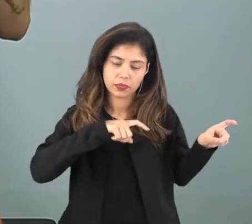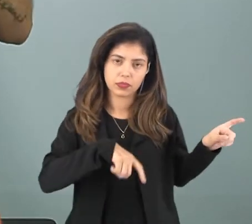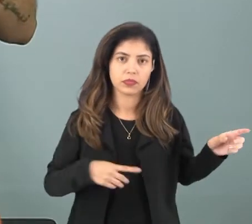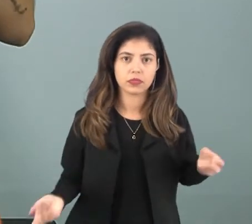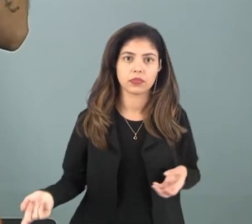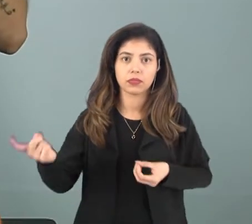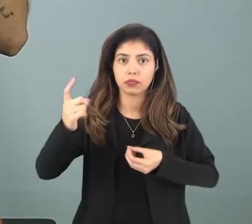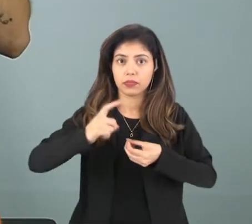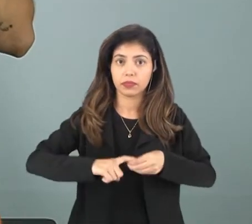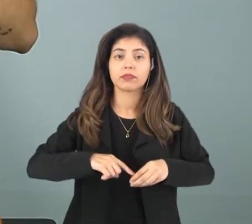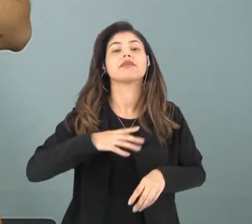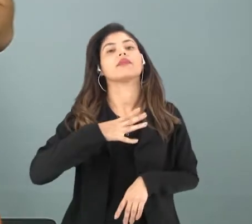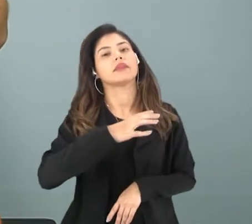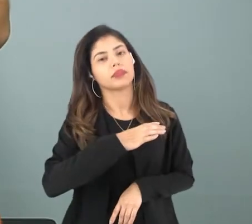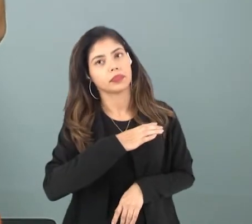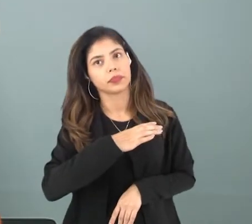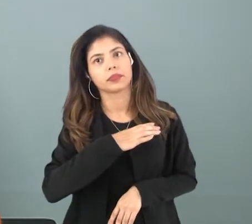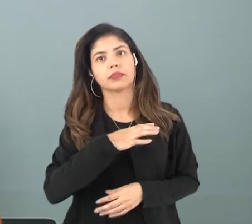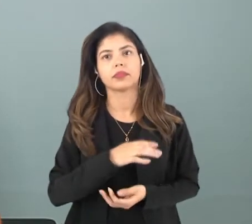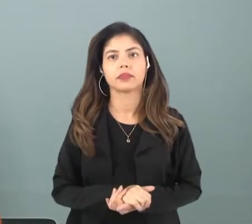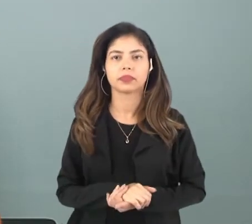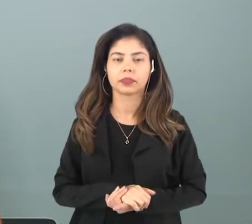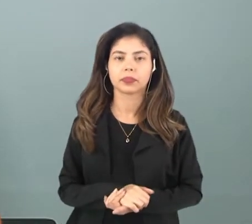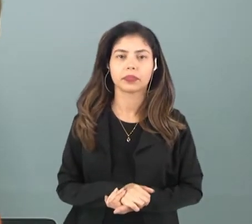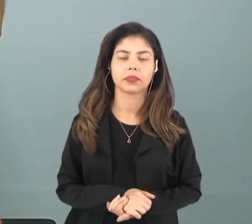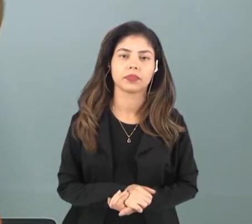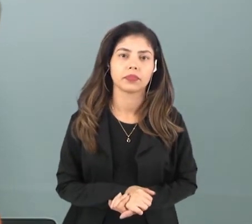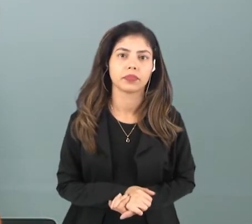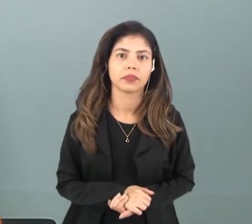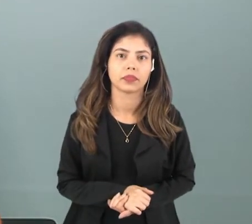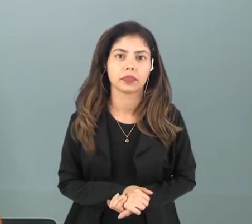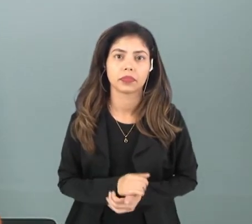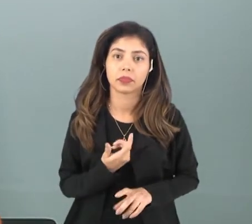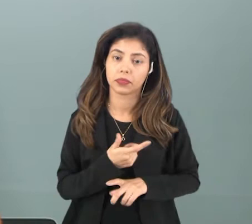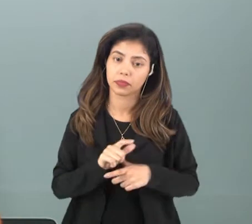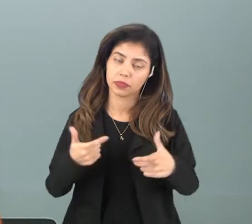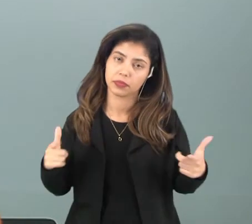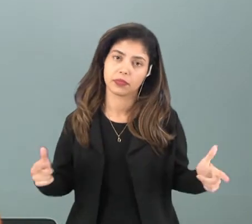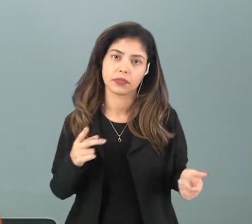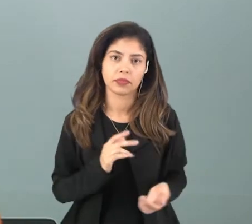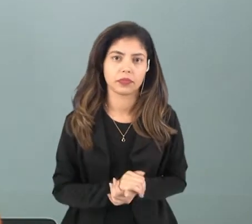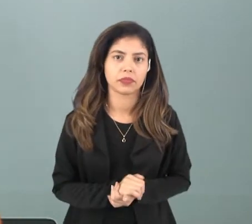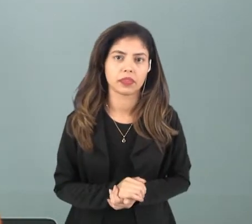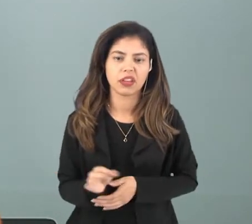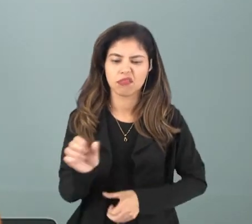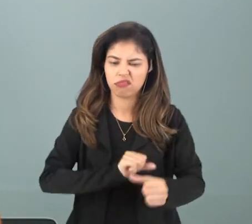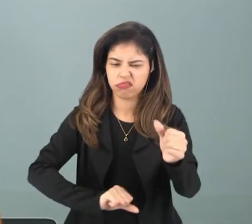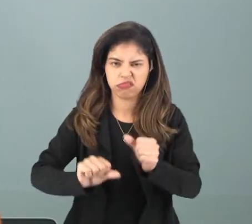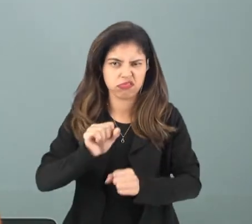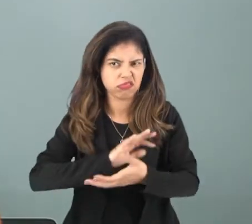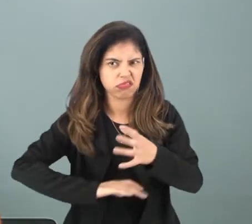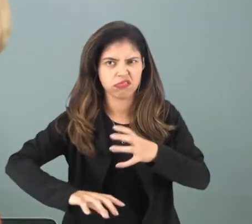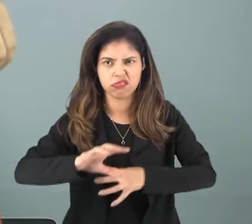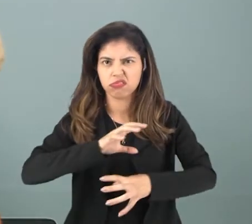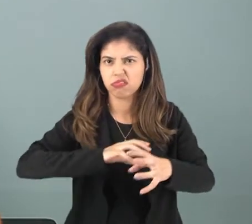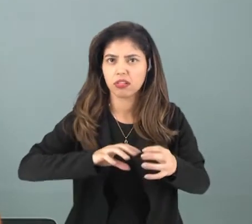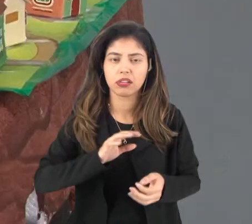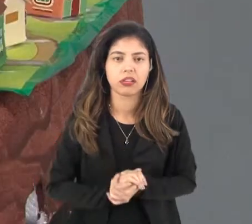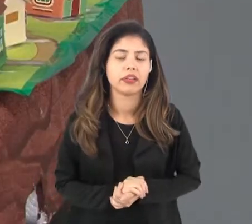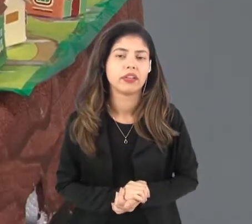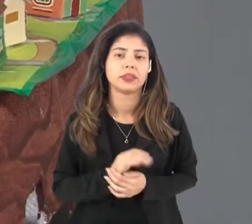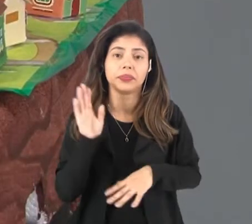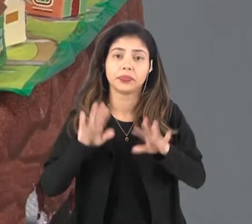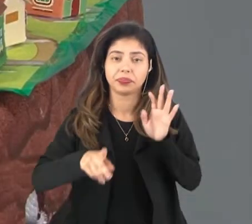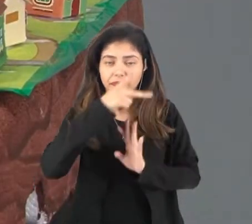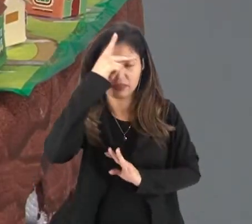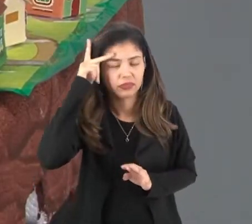a zona urbana. Então, esse crescimento vai sendo desordenado. Então, algumas pessoas dessas